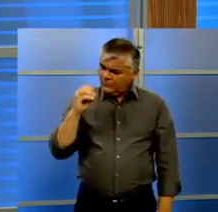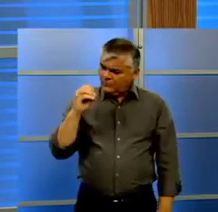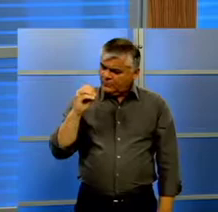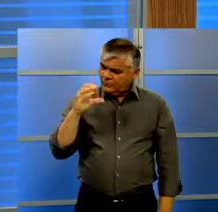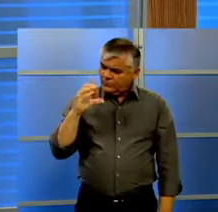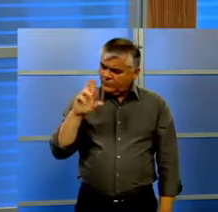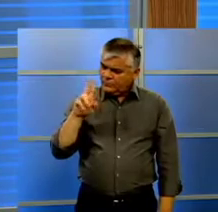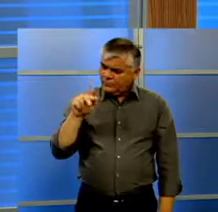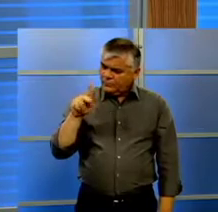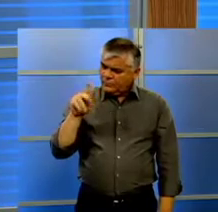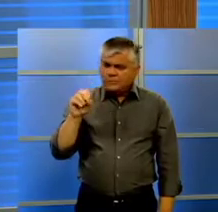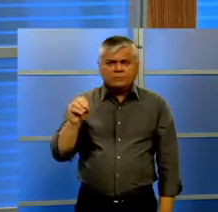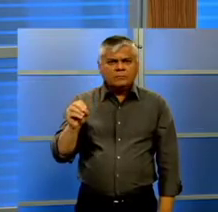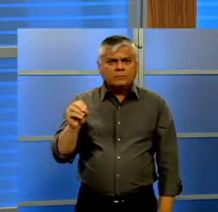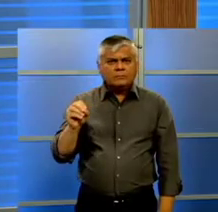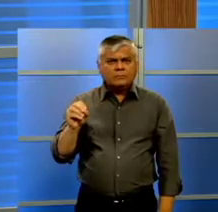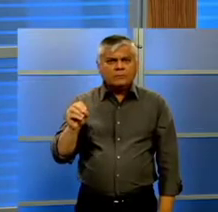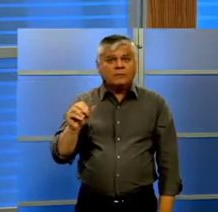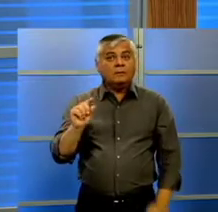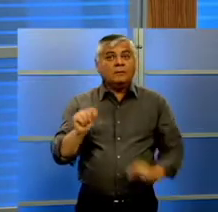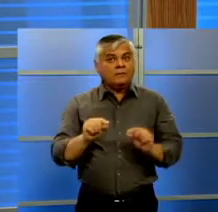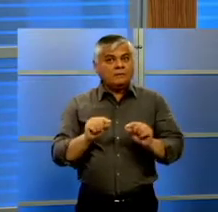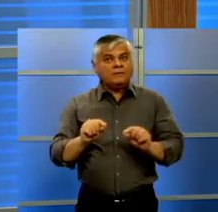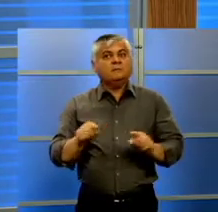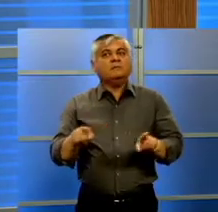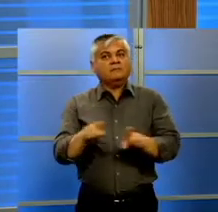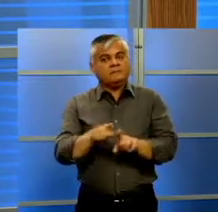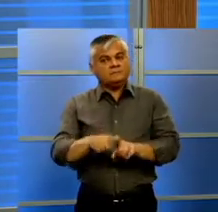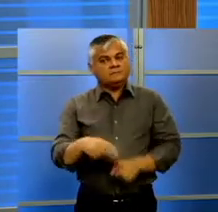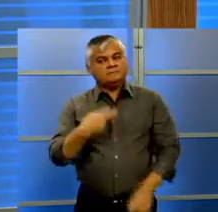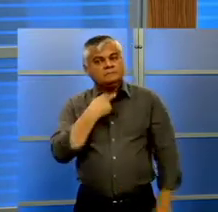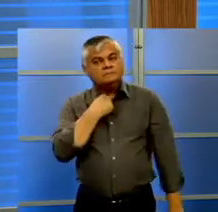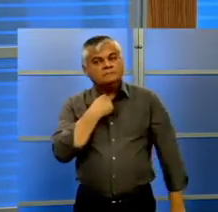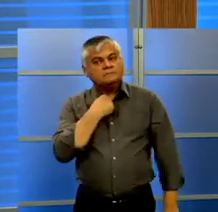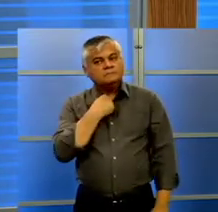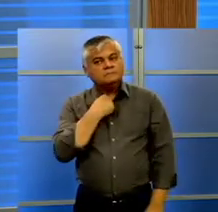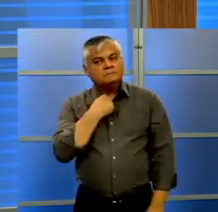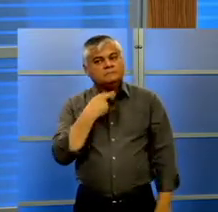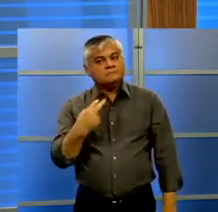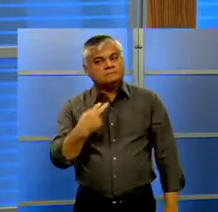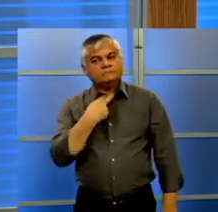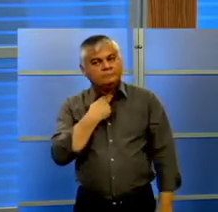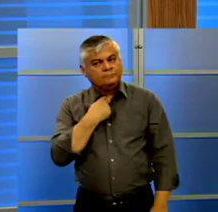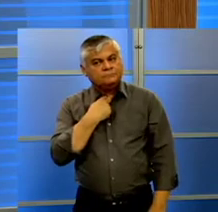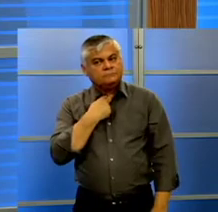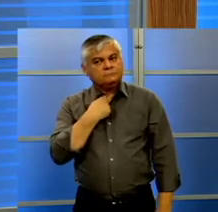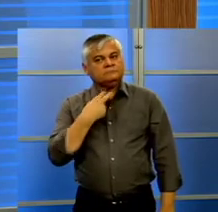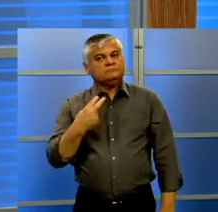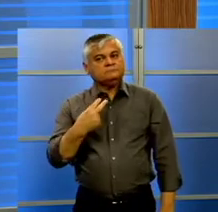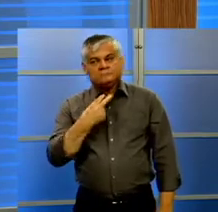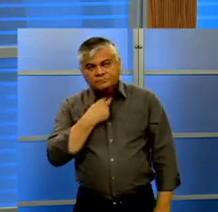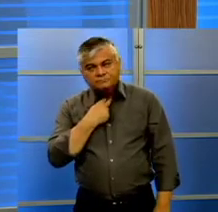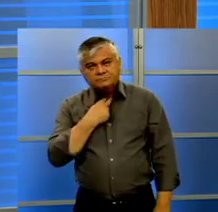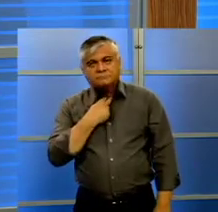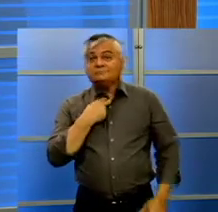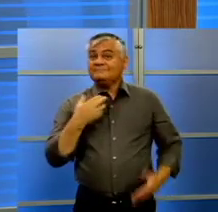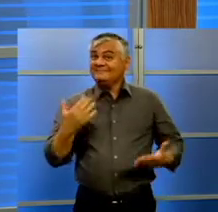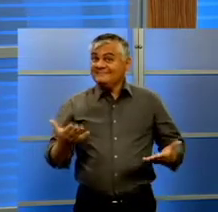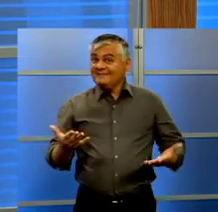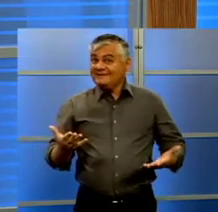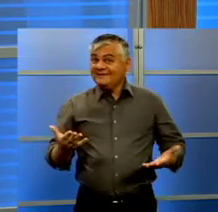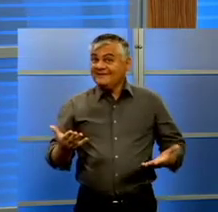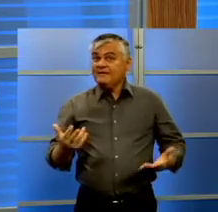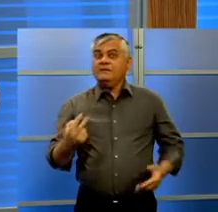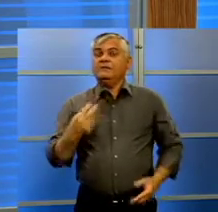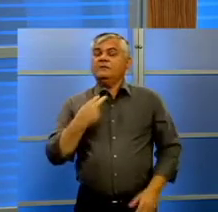Pensem a dificuldade, mas pode ser também advertido. O mesmo sinal utilizado para ocupado.